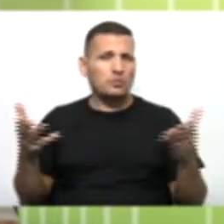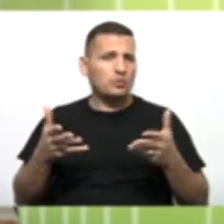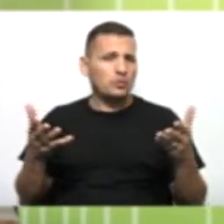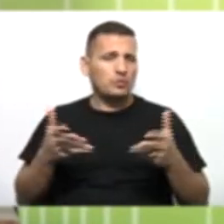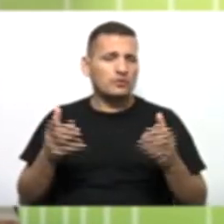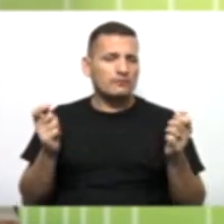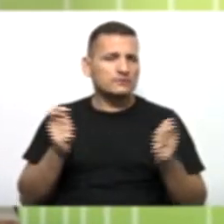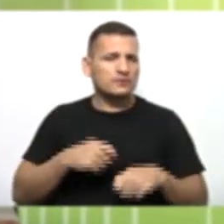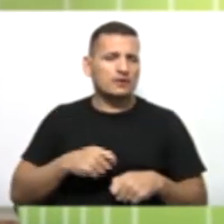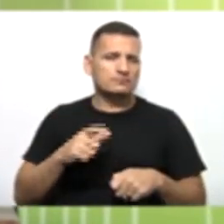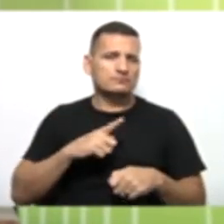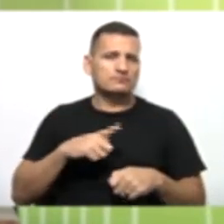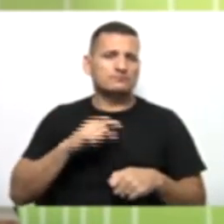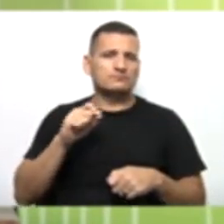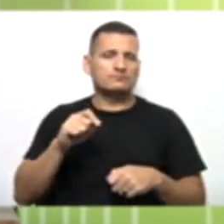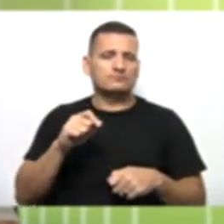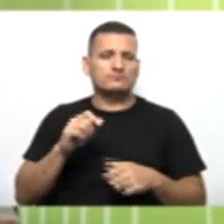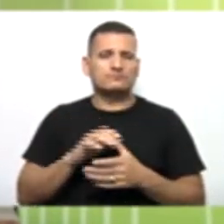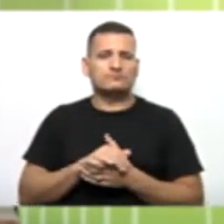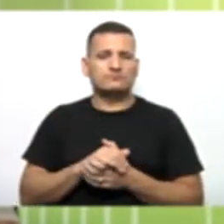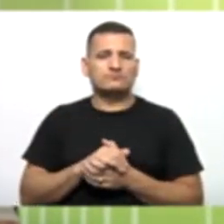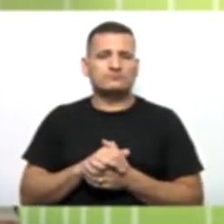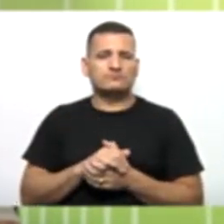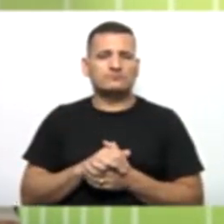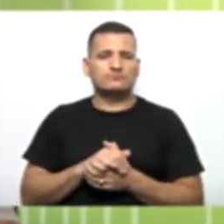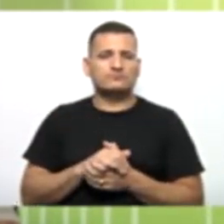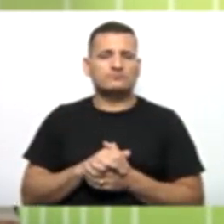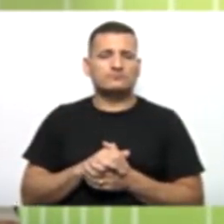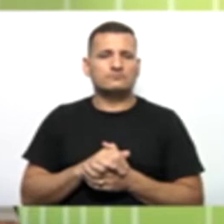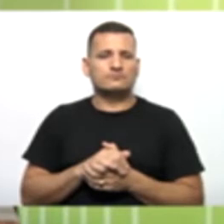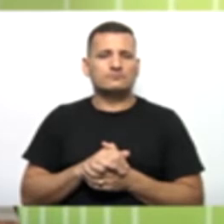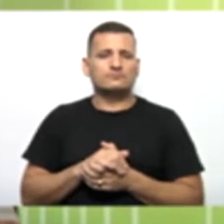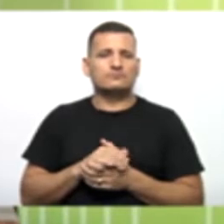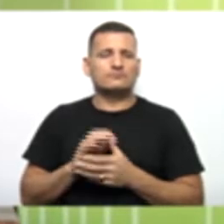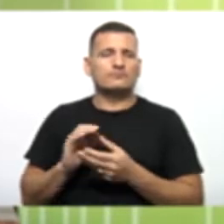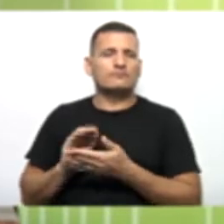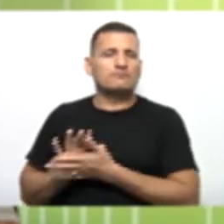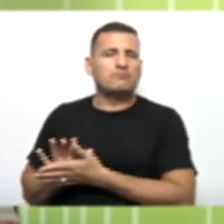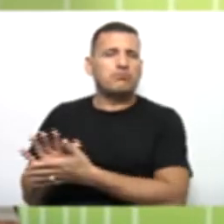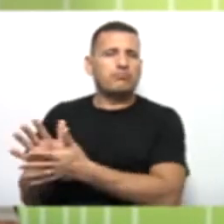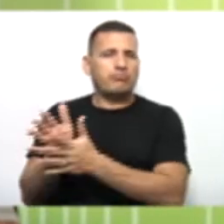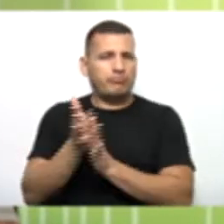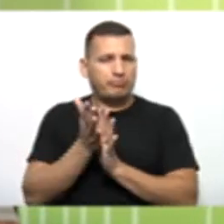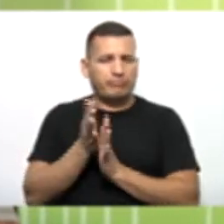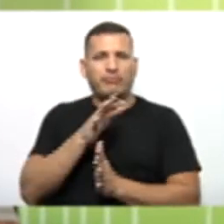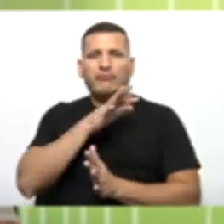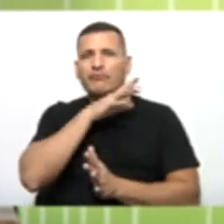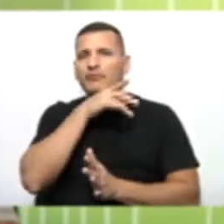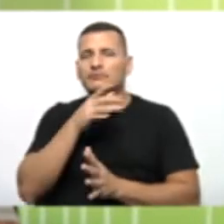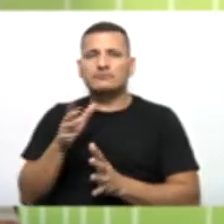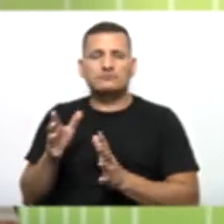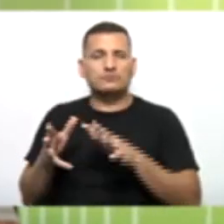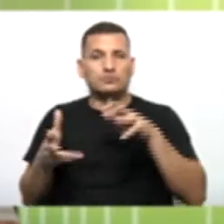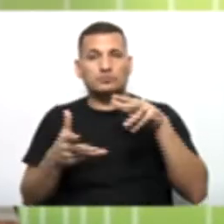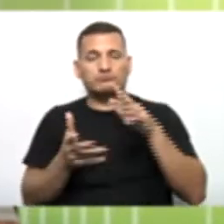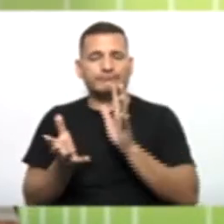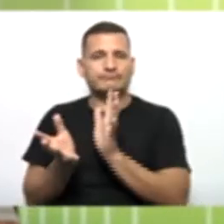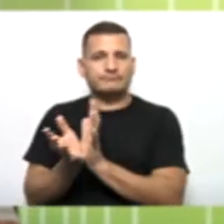anos, destruir ou algumas décadas, exterminar uma espécie da face da Terra.